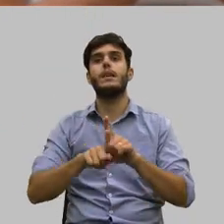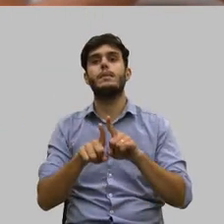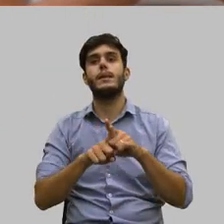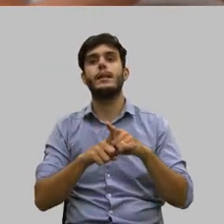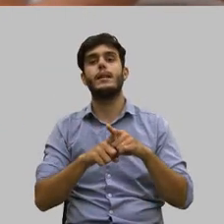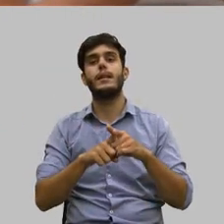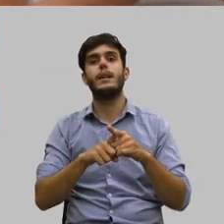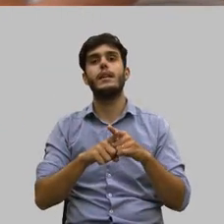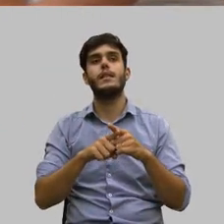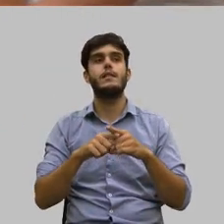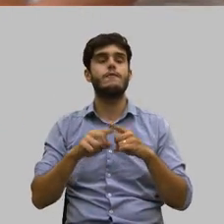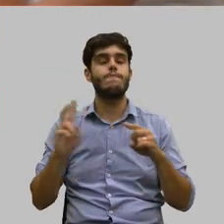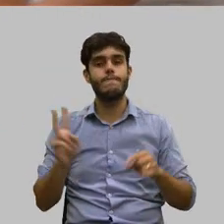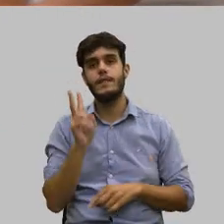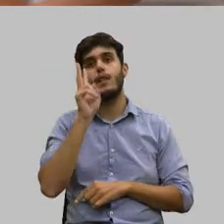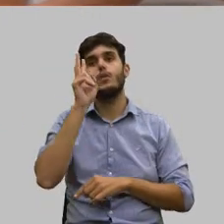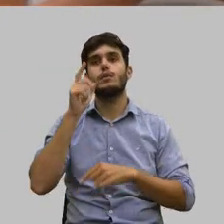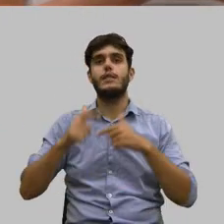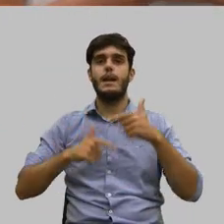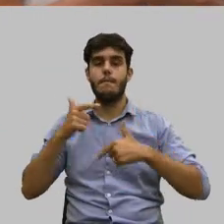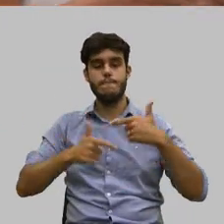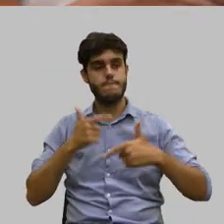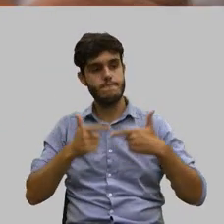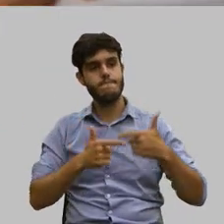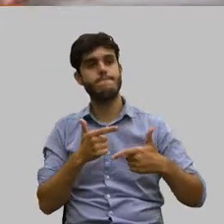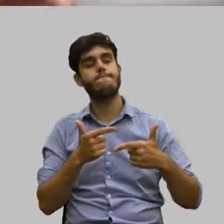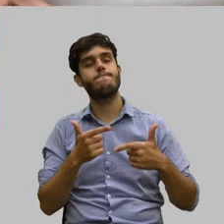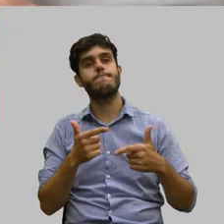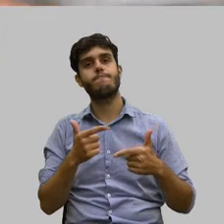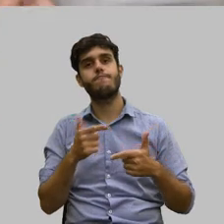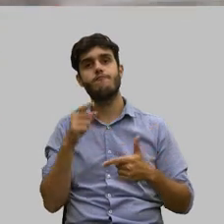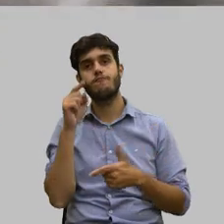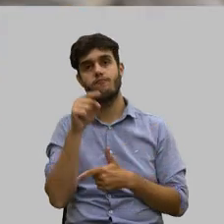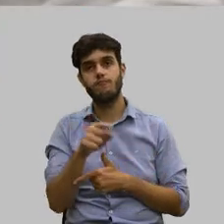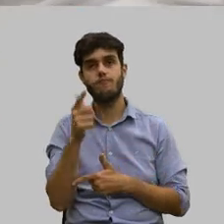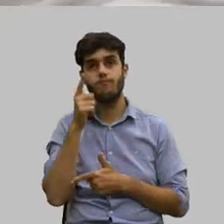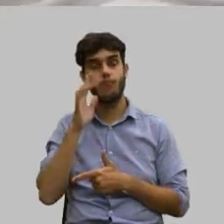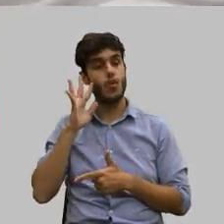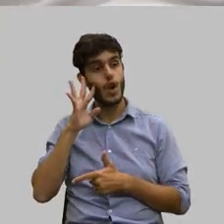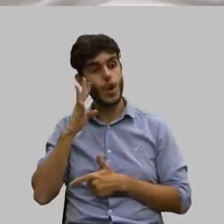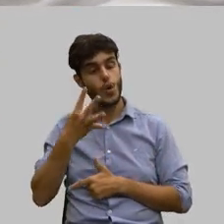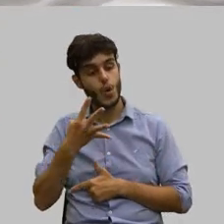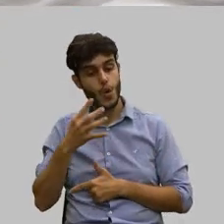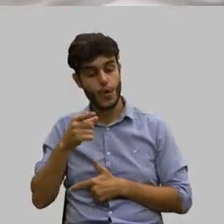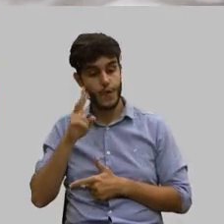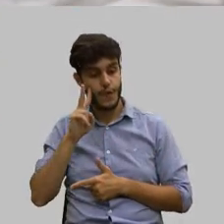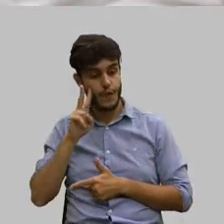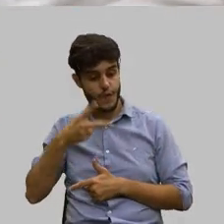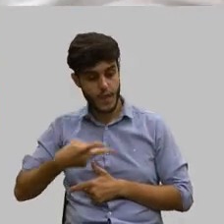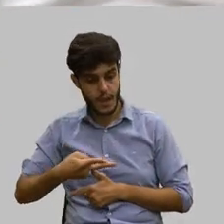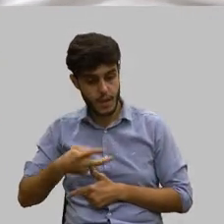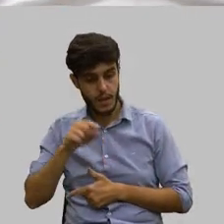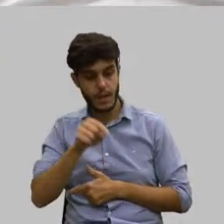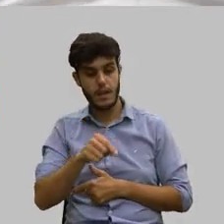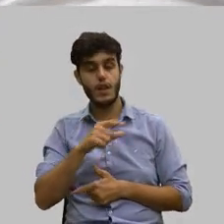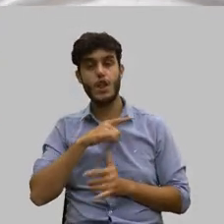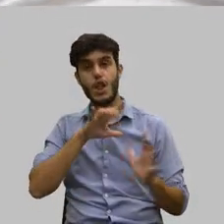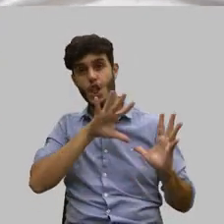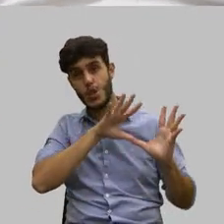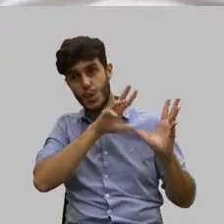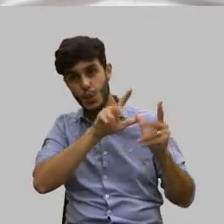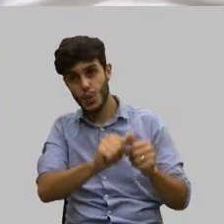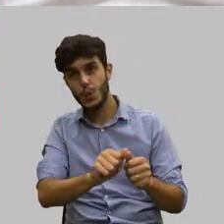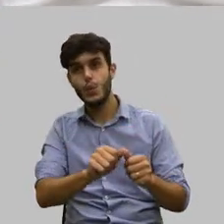valorosos serviços prestados eh e poder reconhecer tudo aquilo que